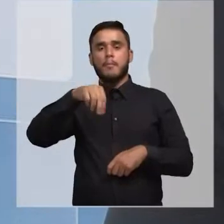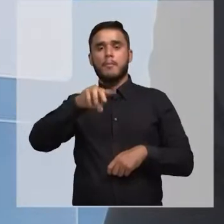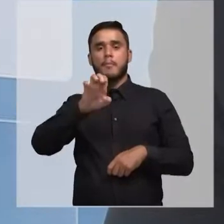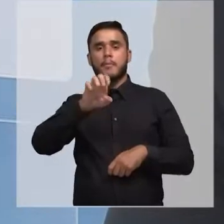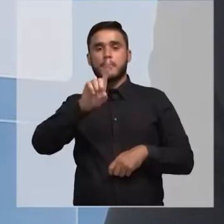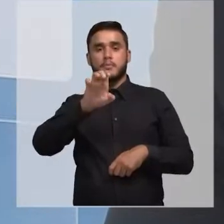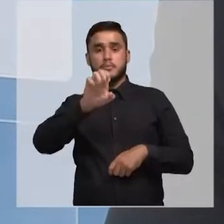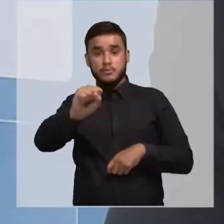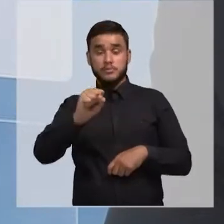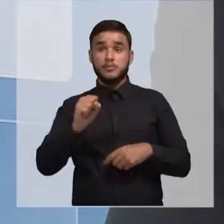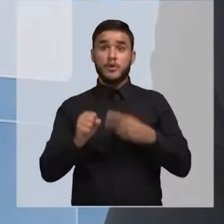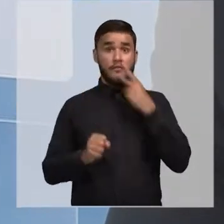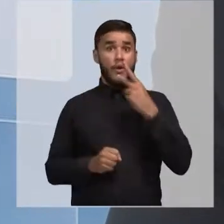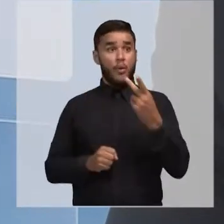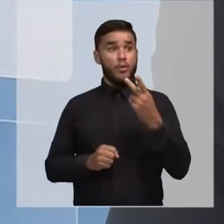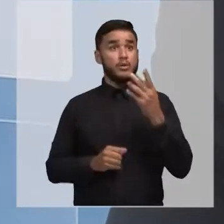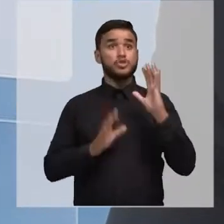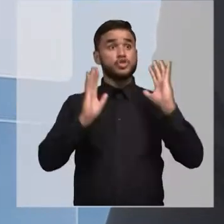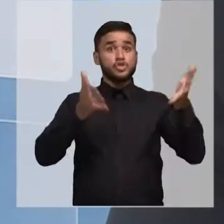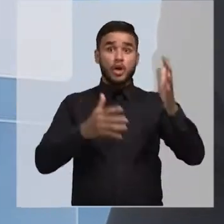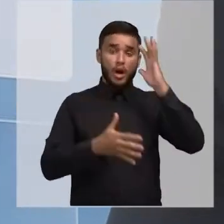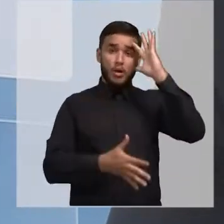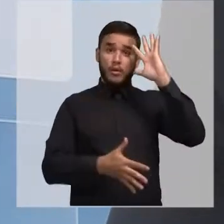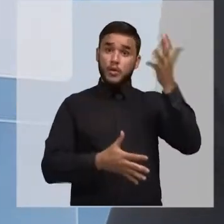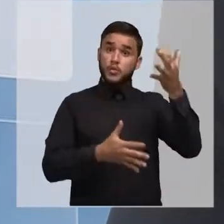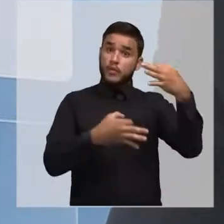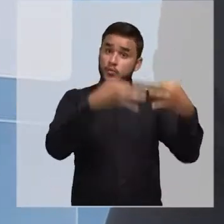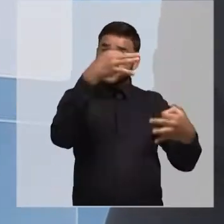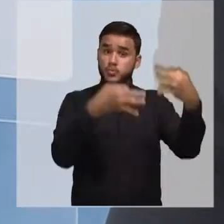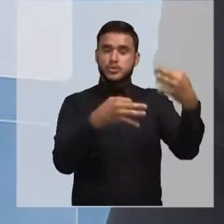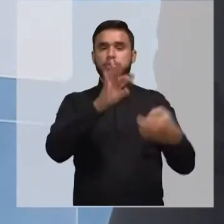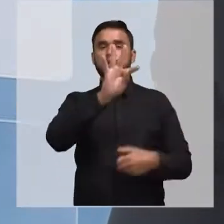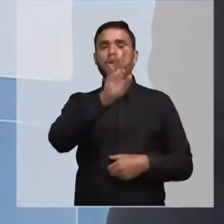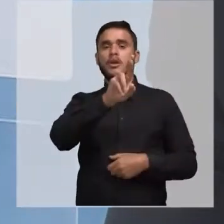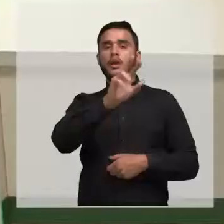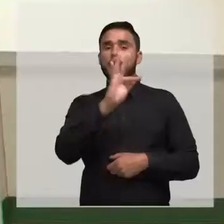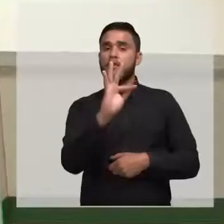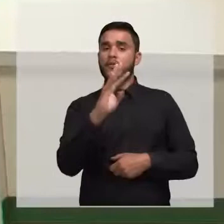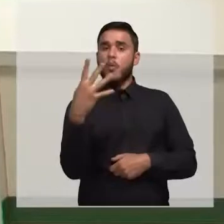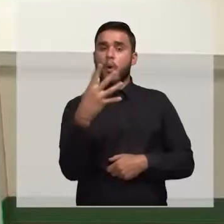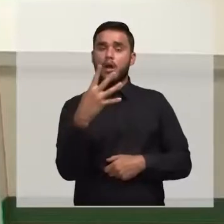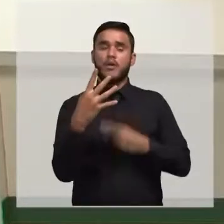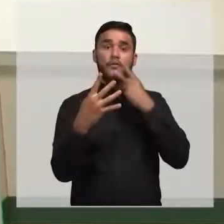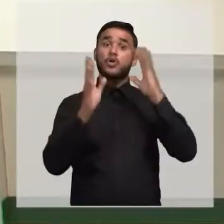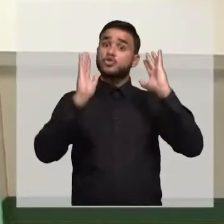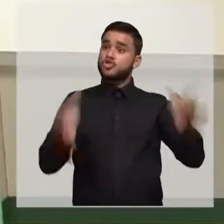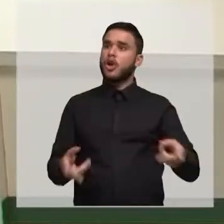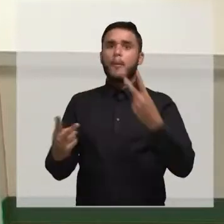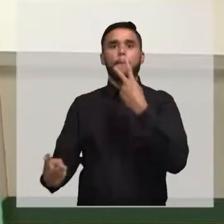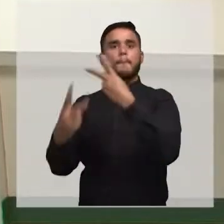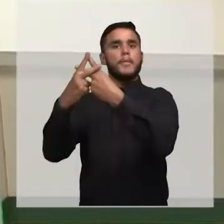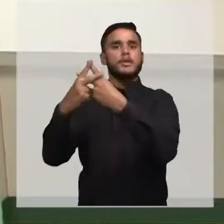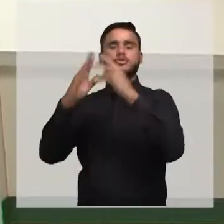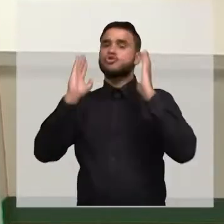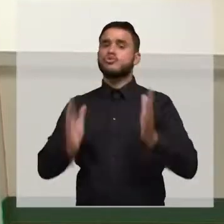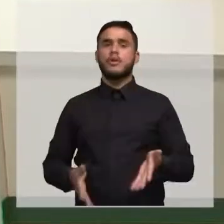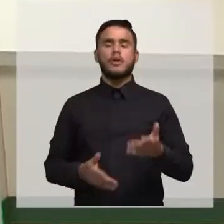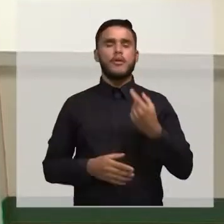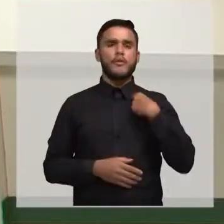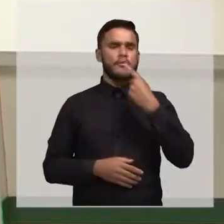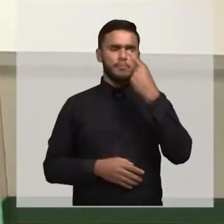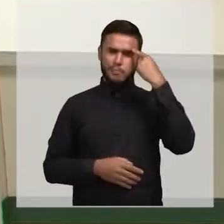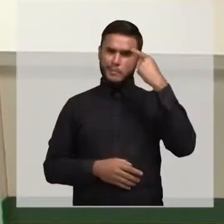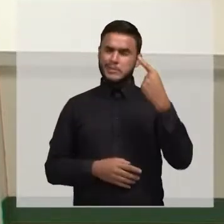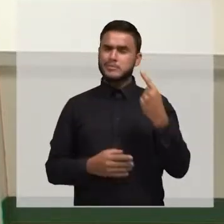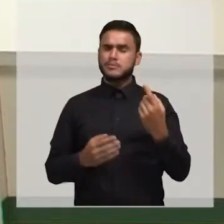que esse problema é muito maior do que a gente pensa. Sem dúvida, uma bola de neve, na minha avaliação. E as decisões desses senhores, elas